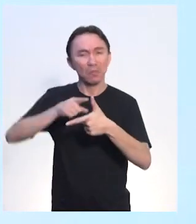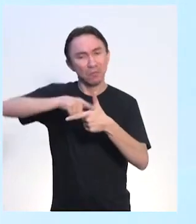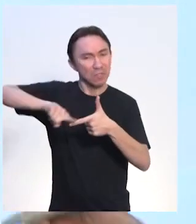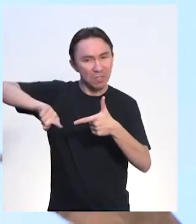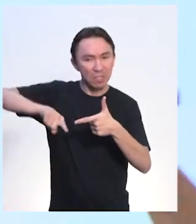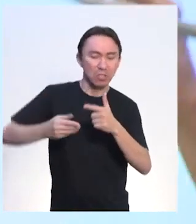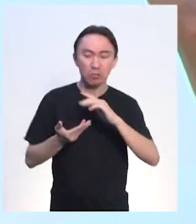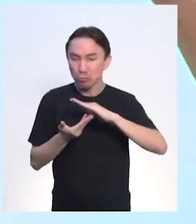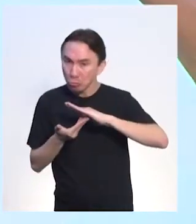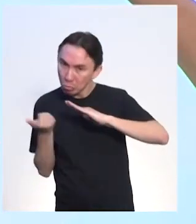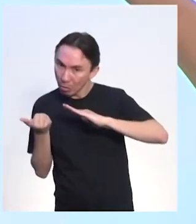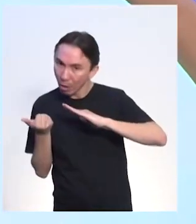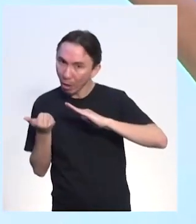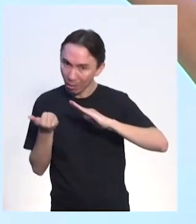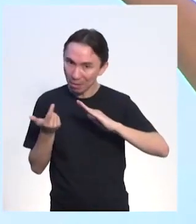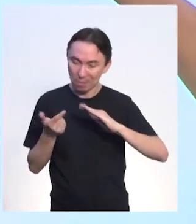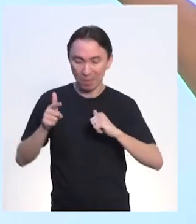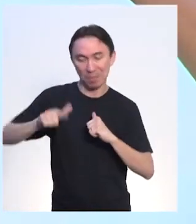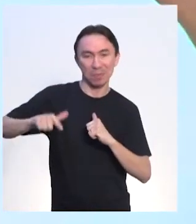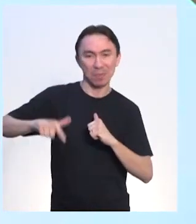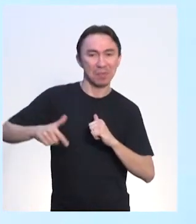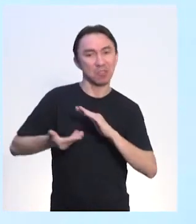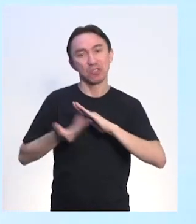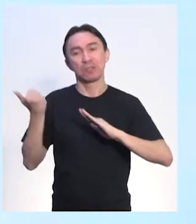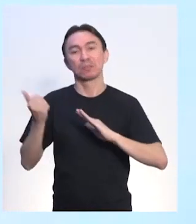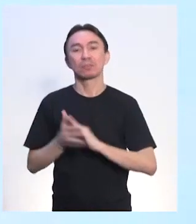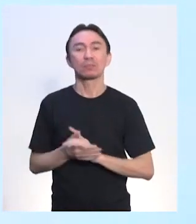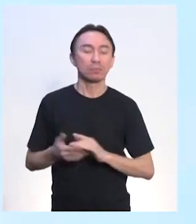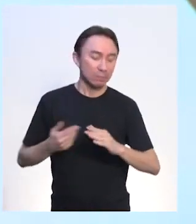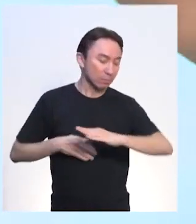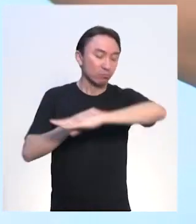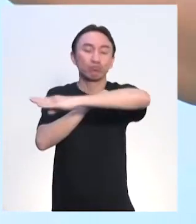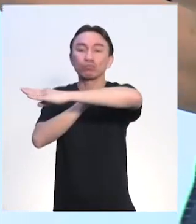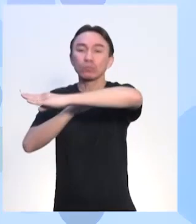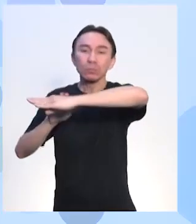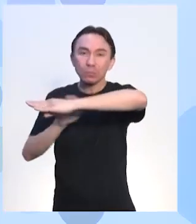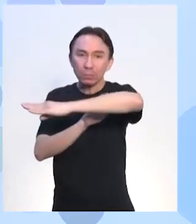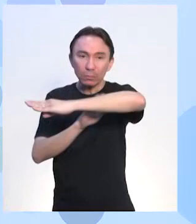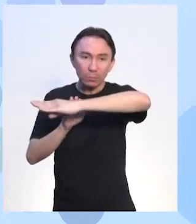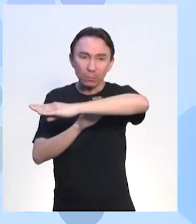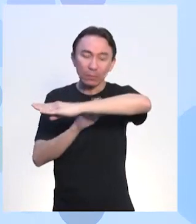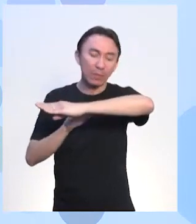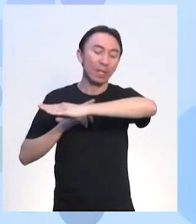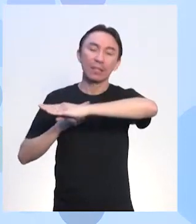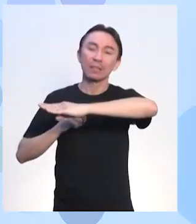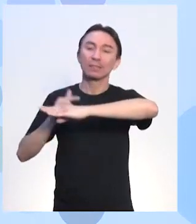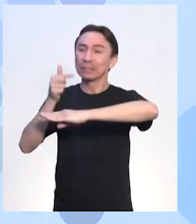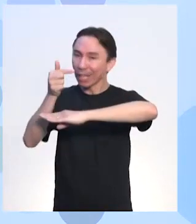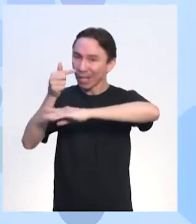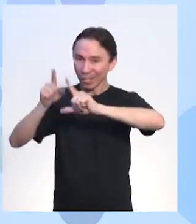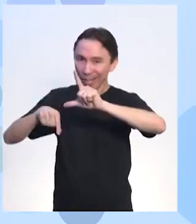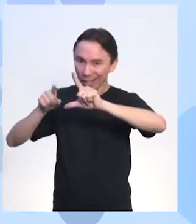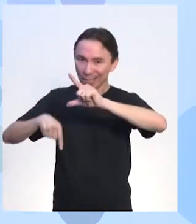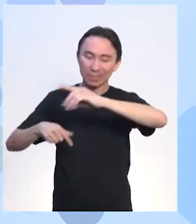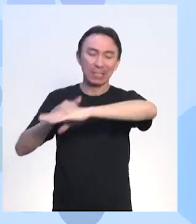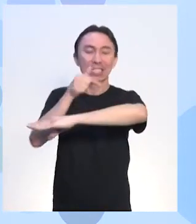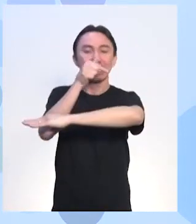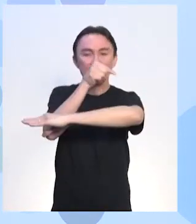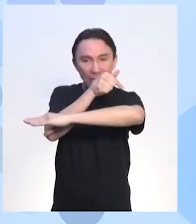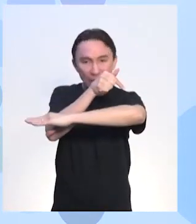repete. Muito bem. Vamos na continha? Numerador. Pego 7 e começo